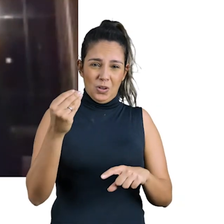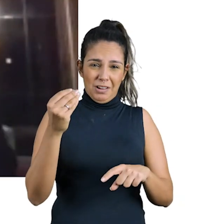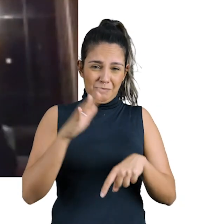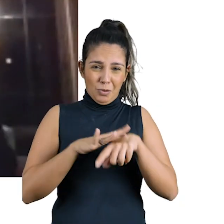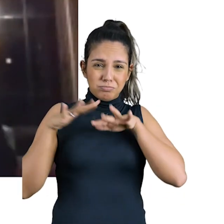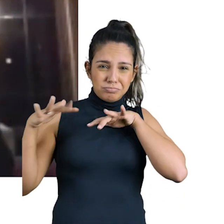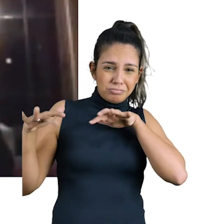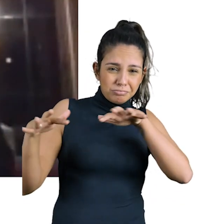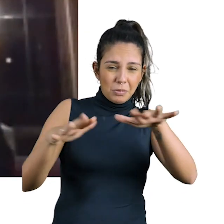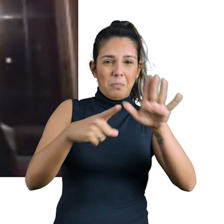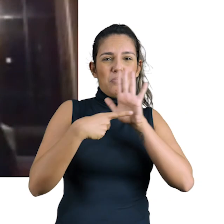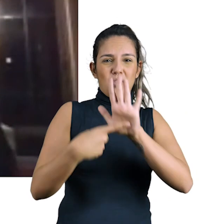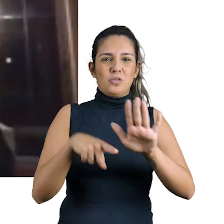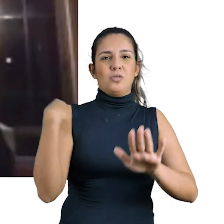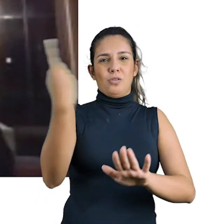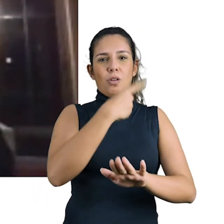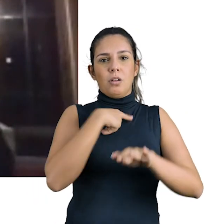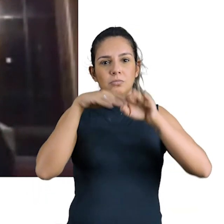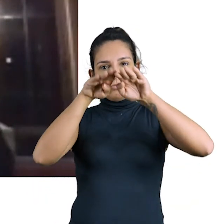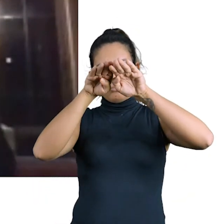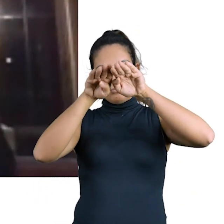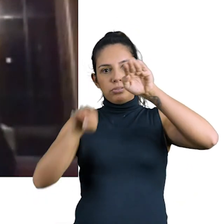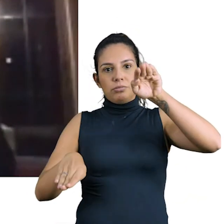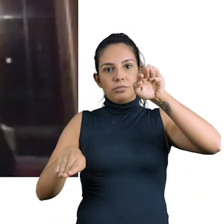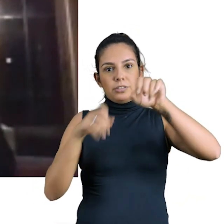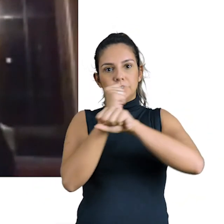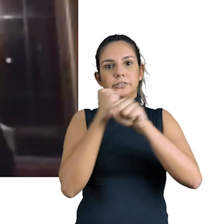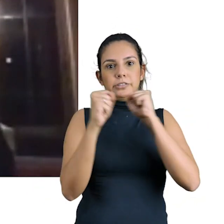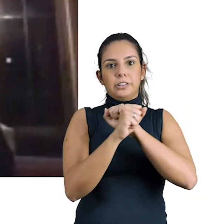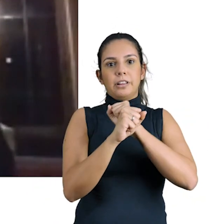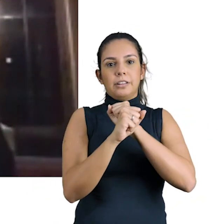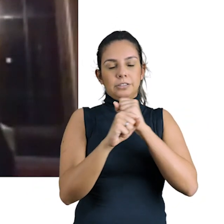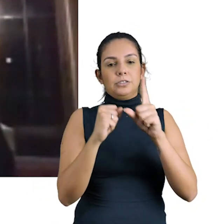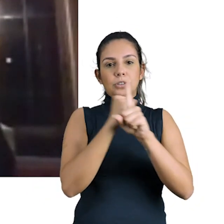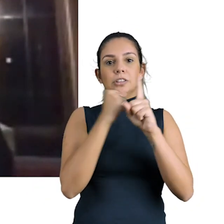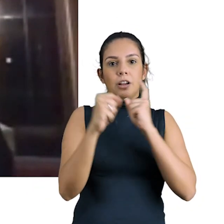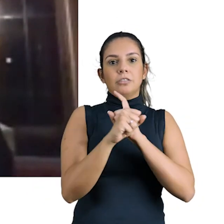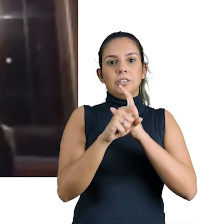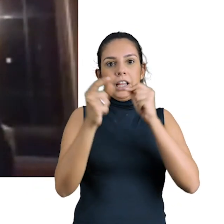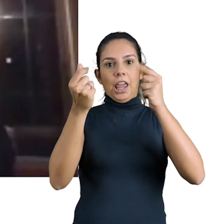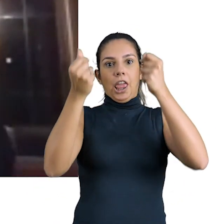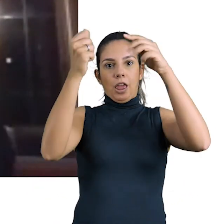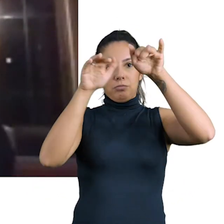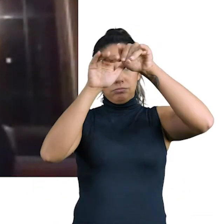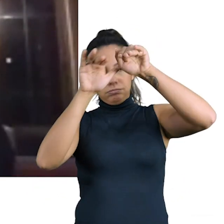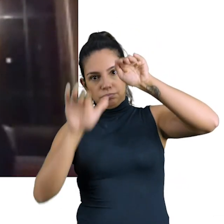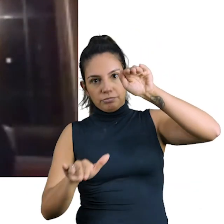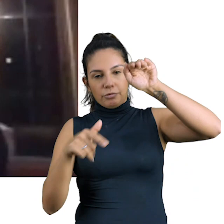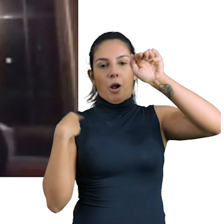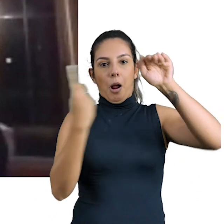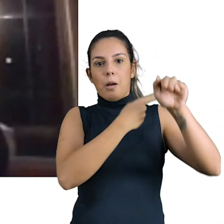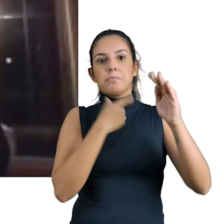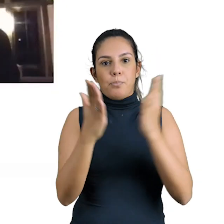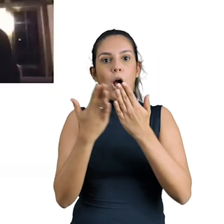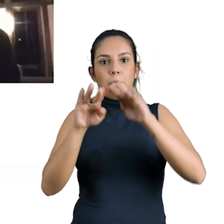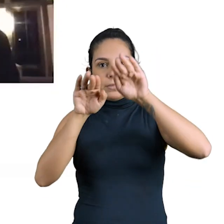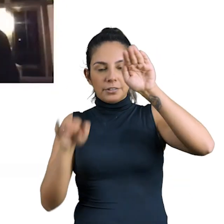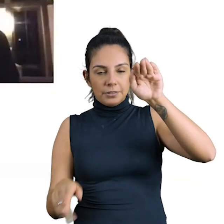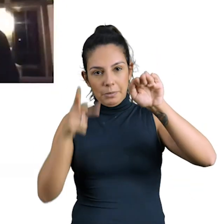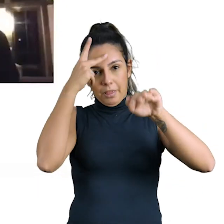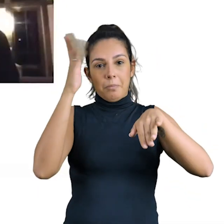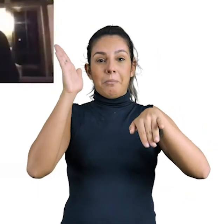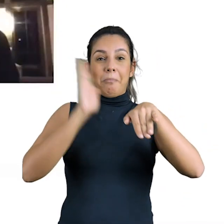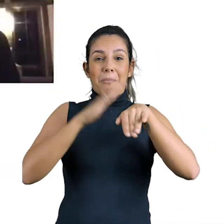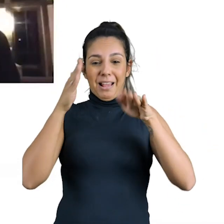pandemia escancarou a nossa desigualdade social, né? Ela tem esse poder. A gente vê que as pessoas que estão sendo